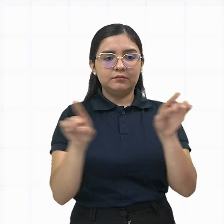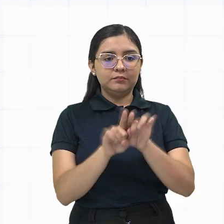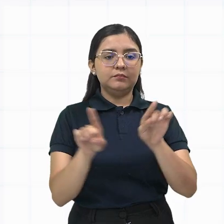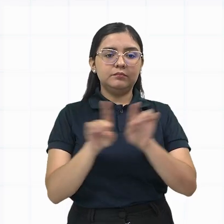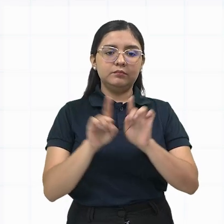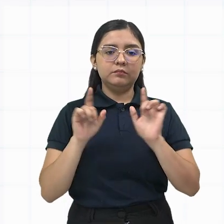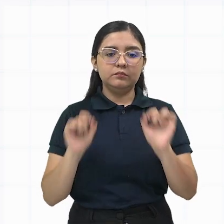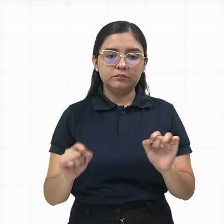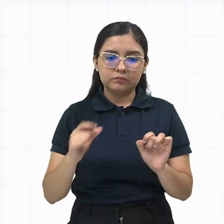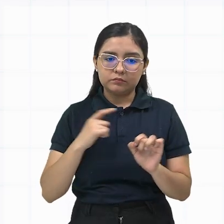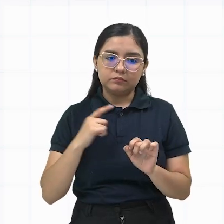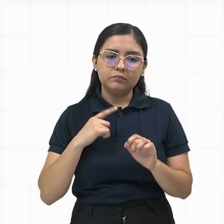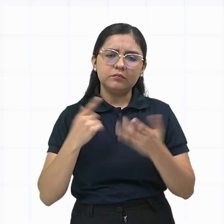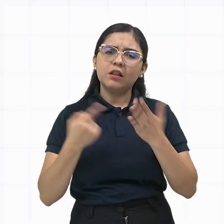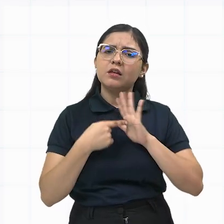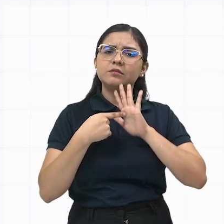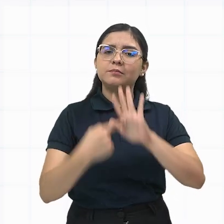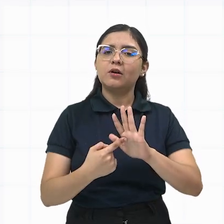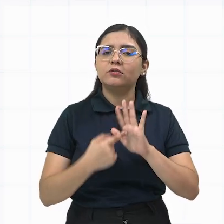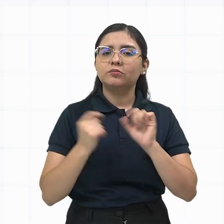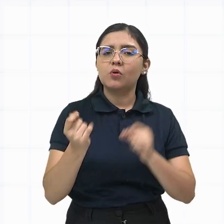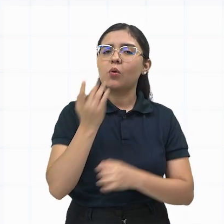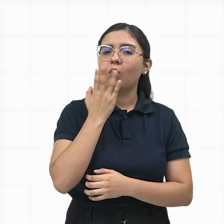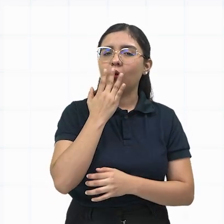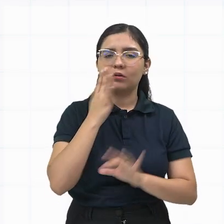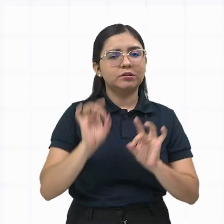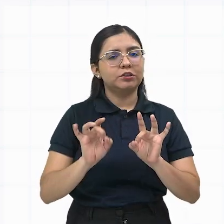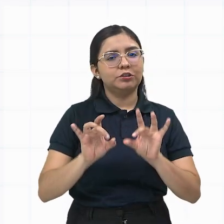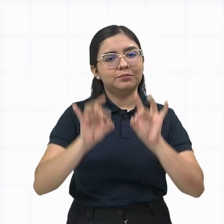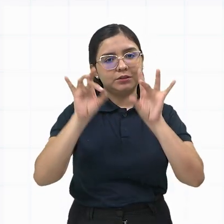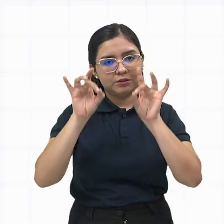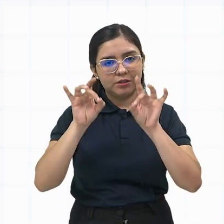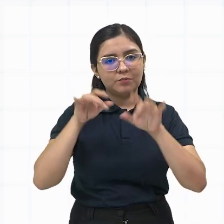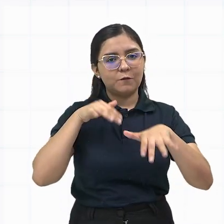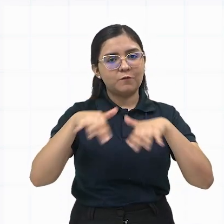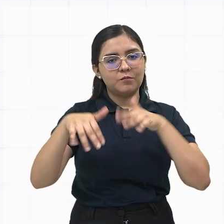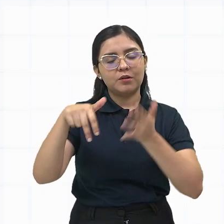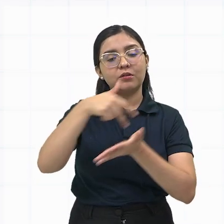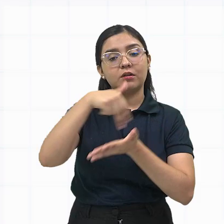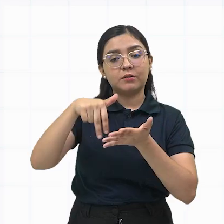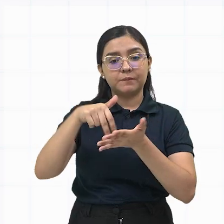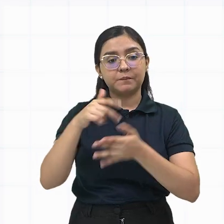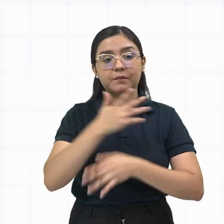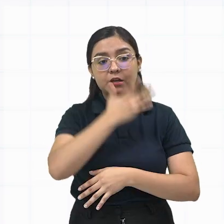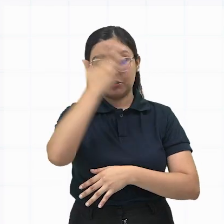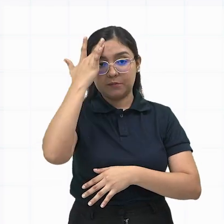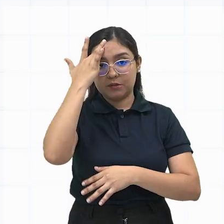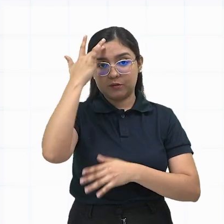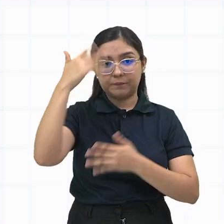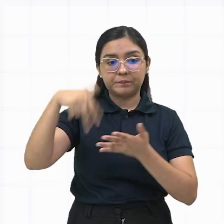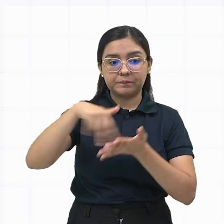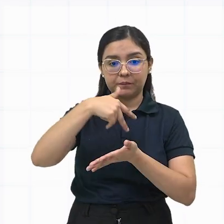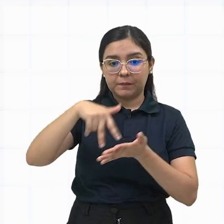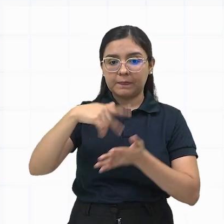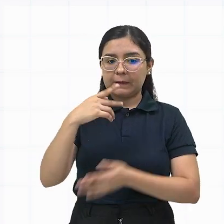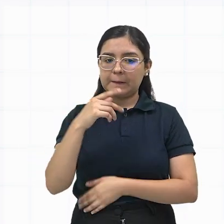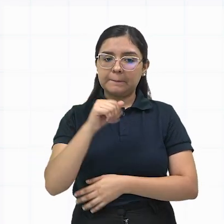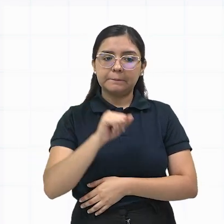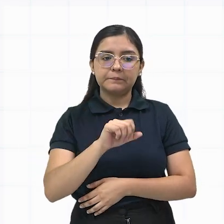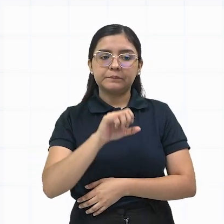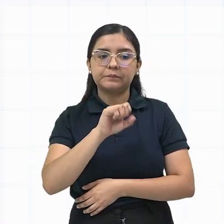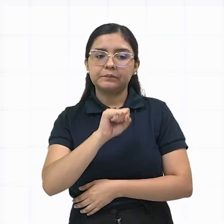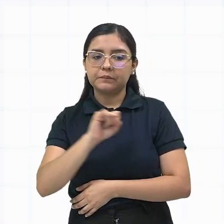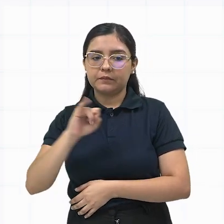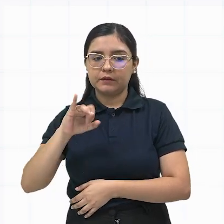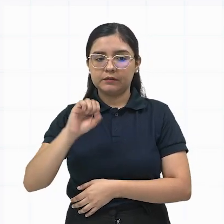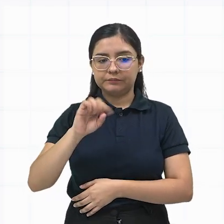Além disso, elas trazem um colorido especial à dança. Os passistas, são chamados os dançarinos